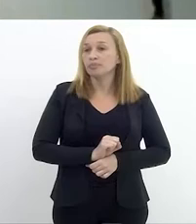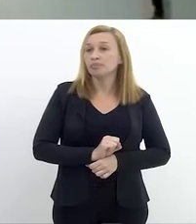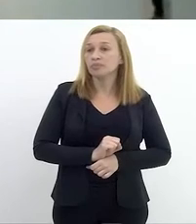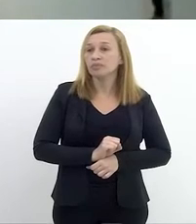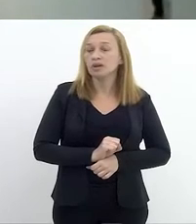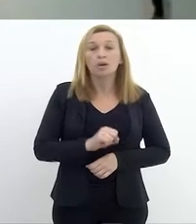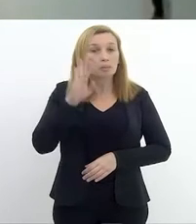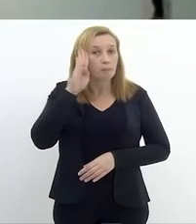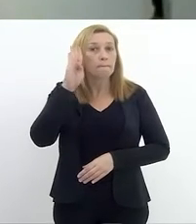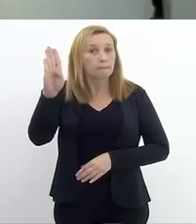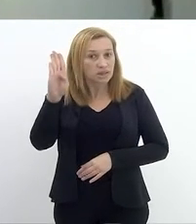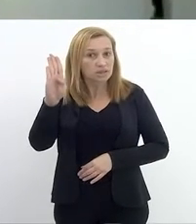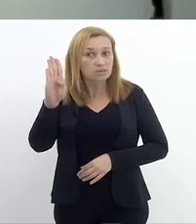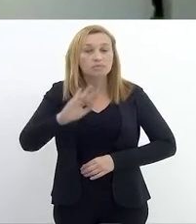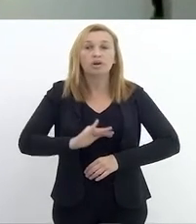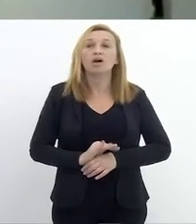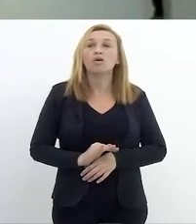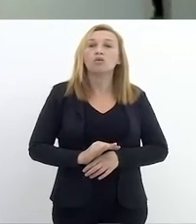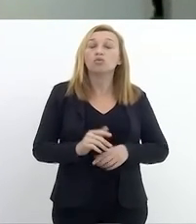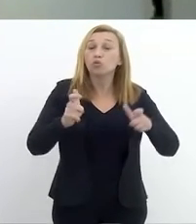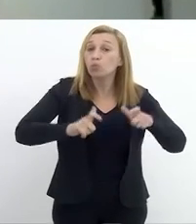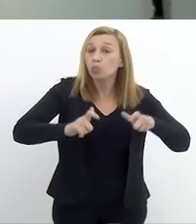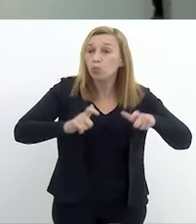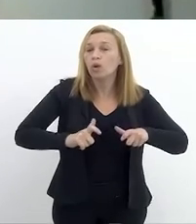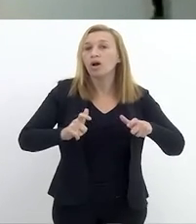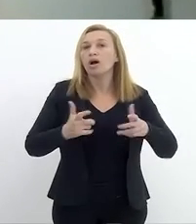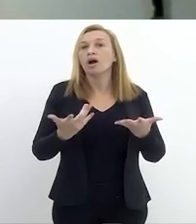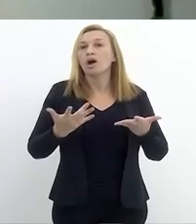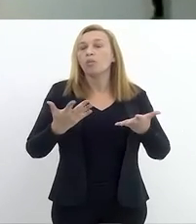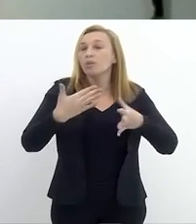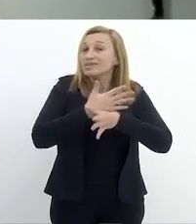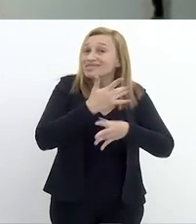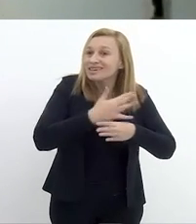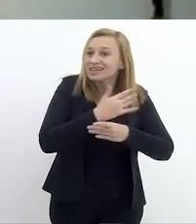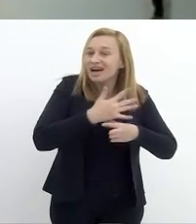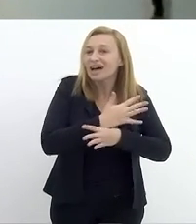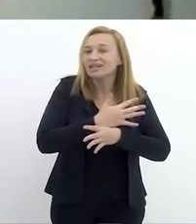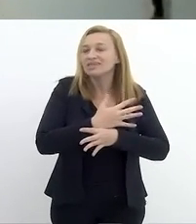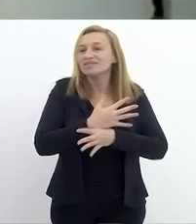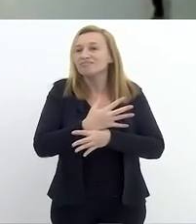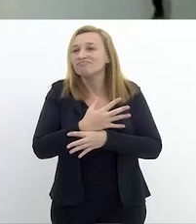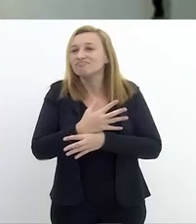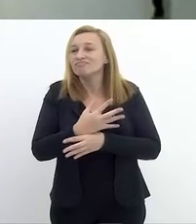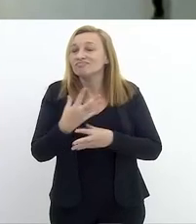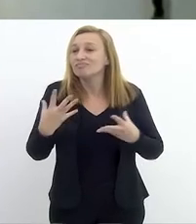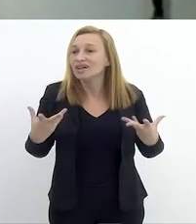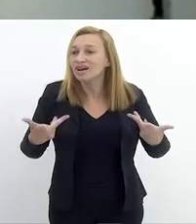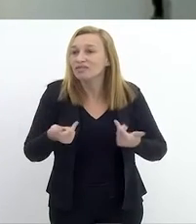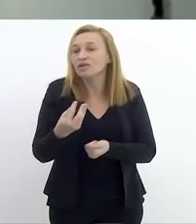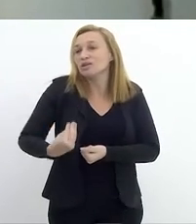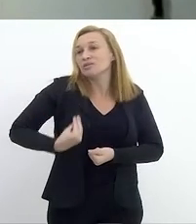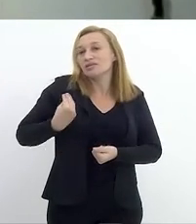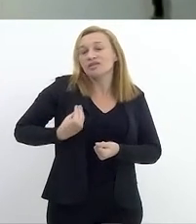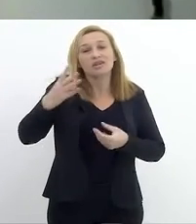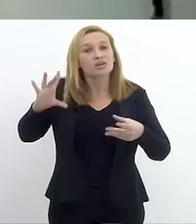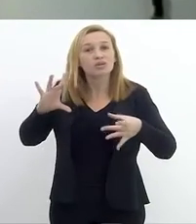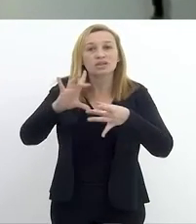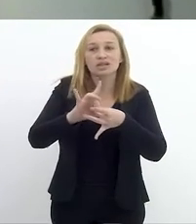fundamental, como um ambiente, uma cidade agradável para se viver, conexões